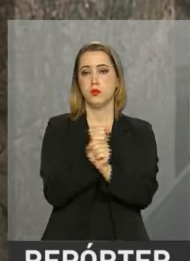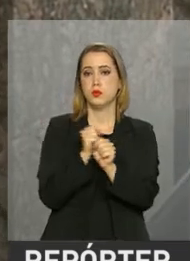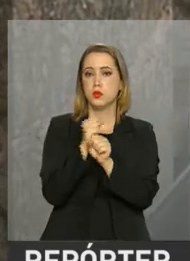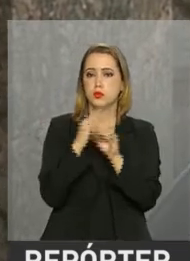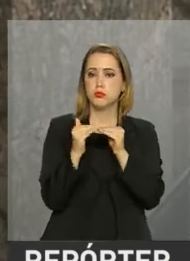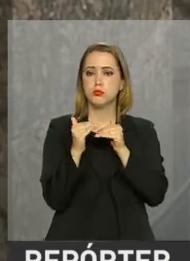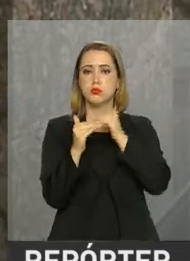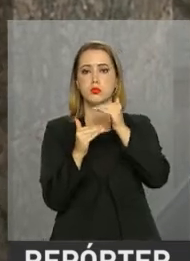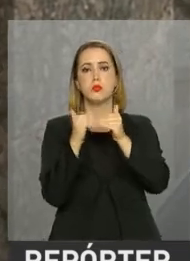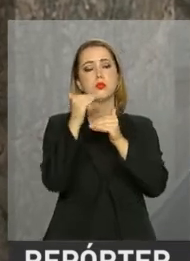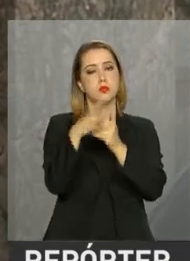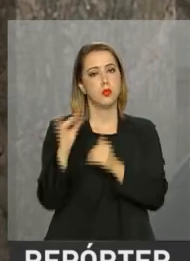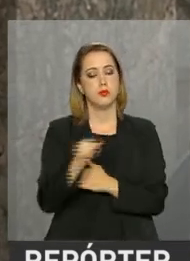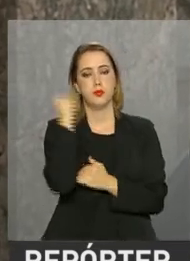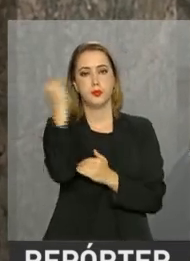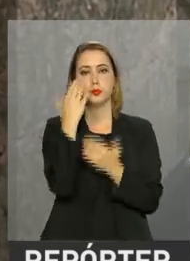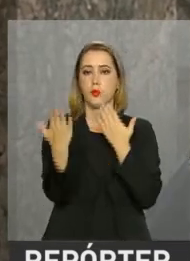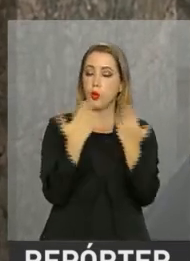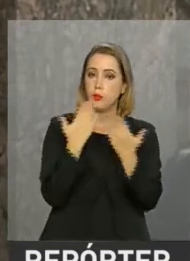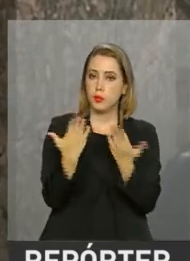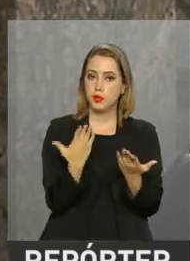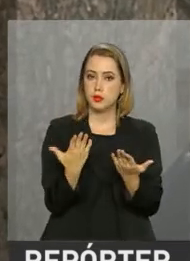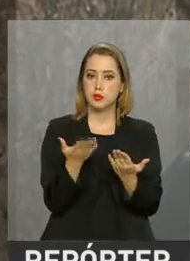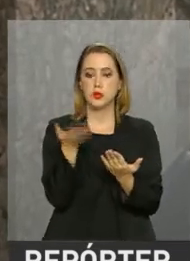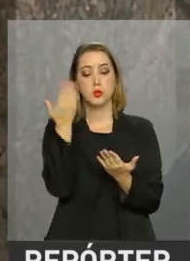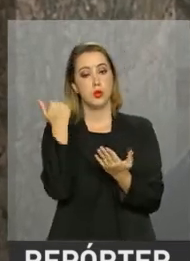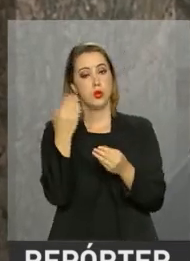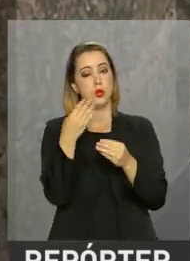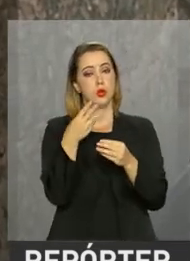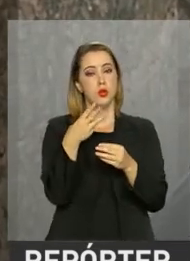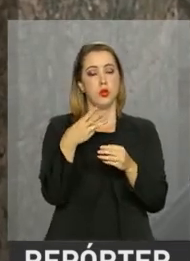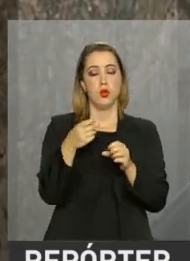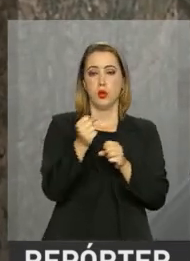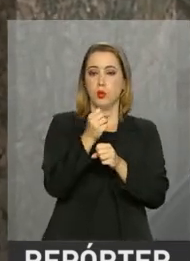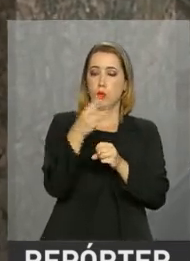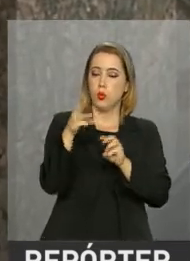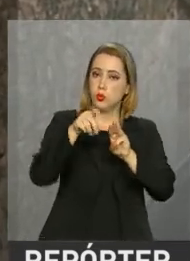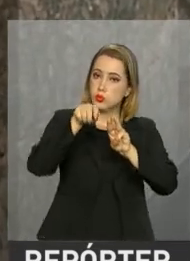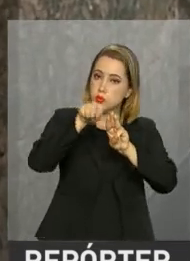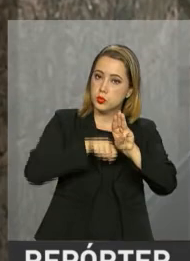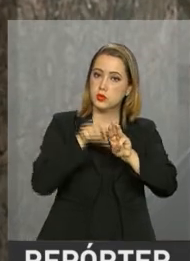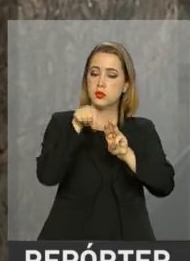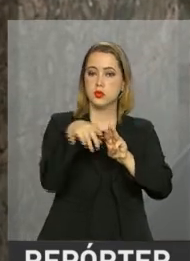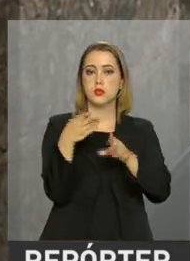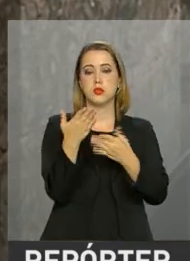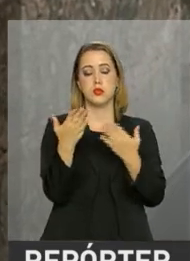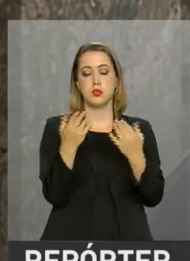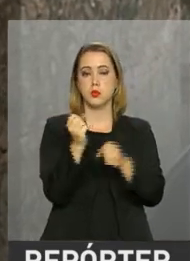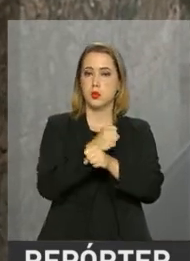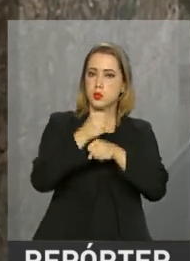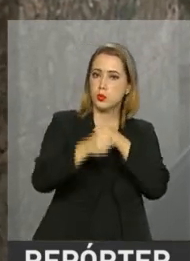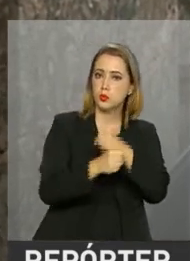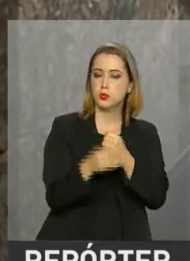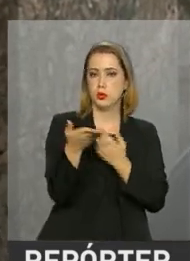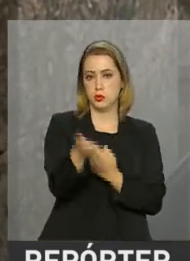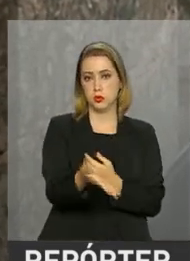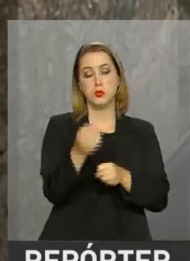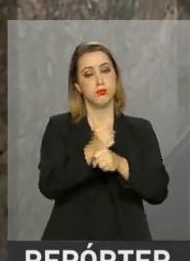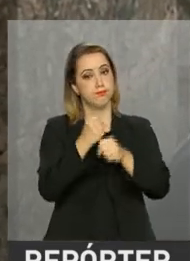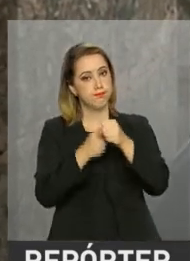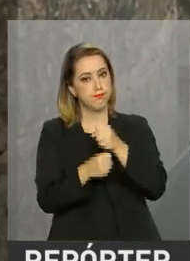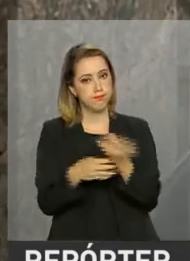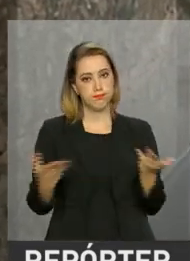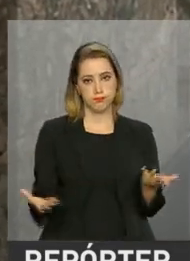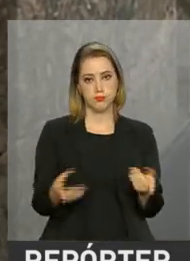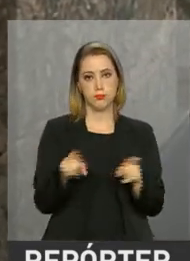importante se compararmos o último trimestre 17 último trimestre 16 portanto é um processo normal